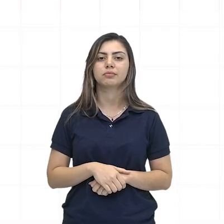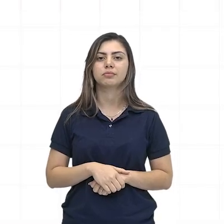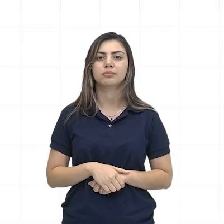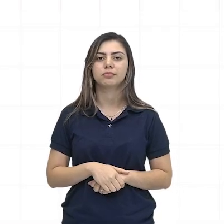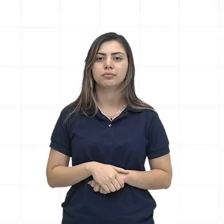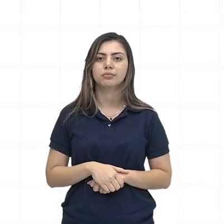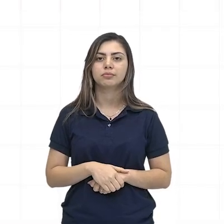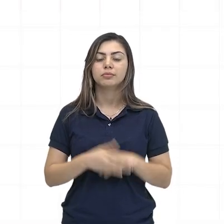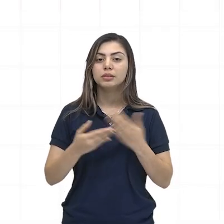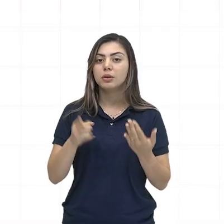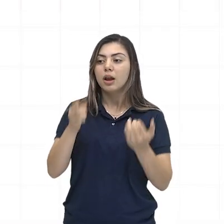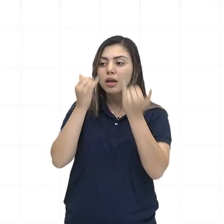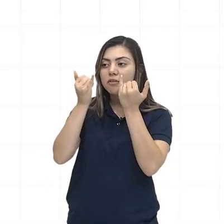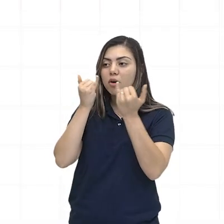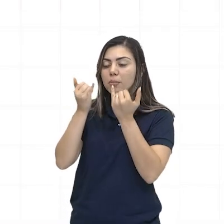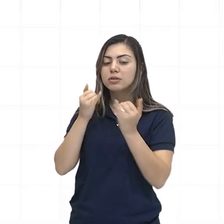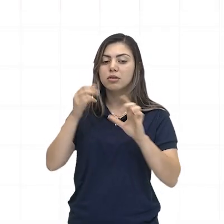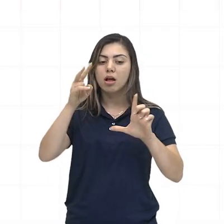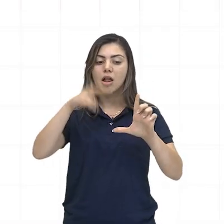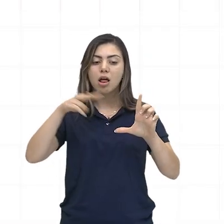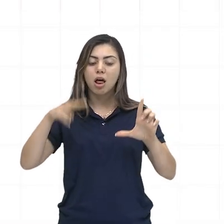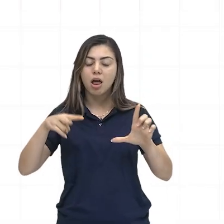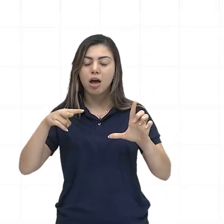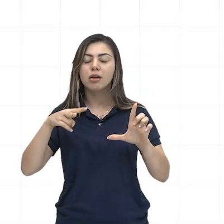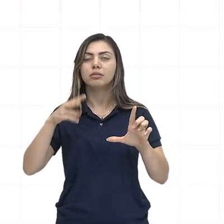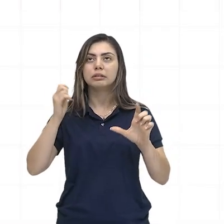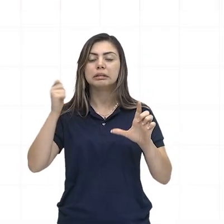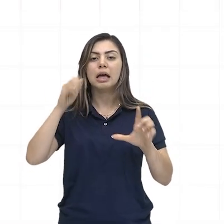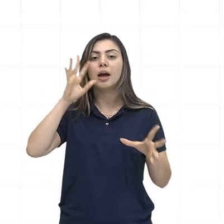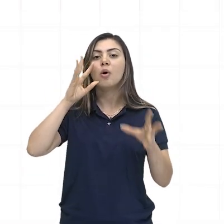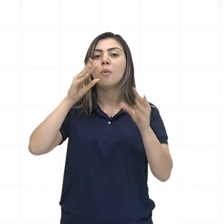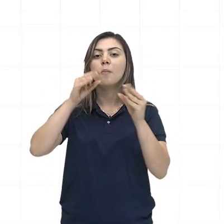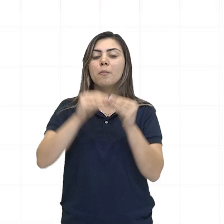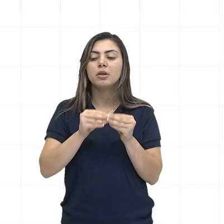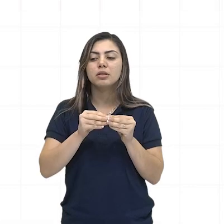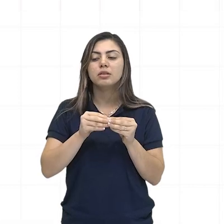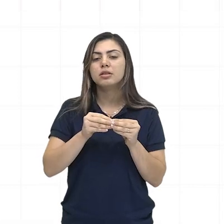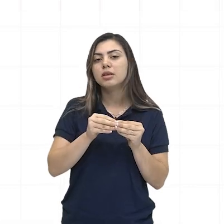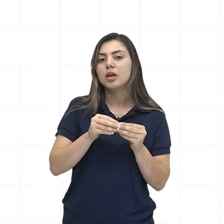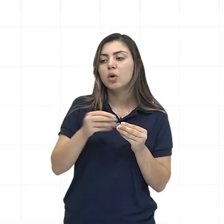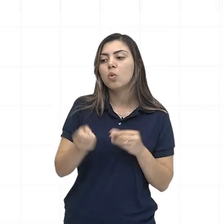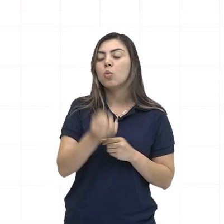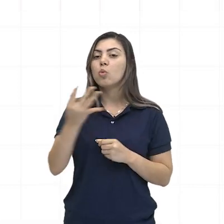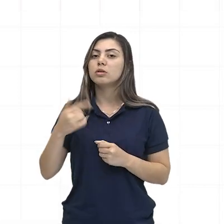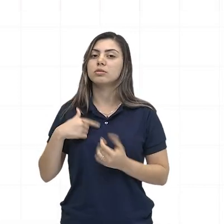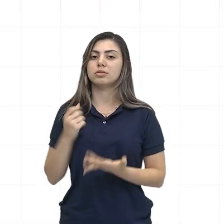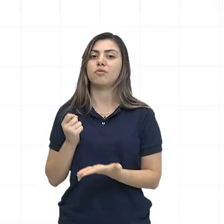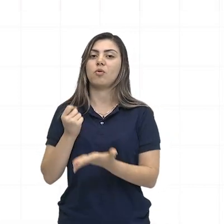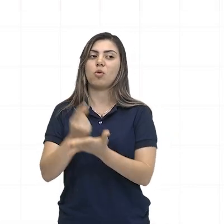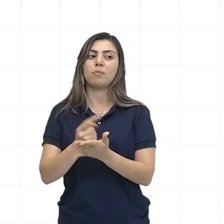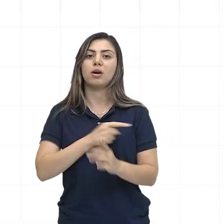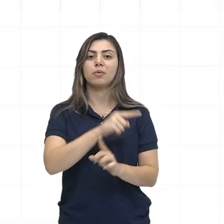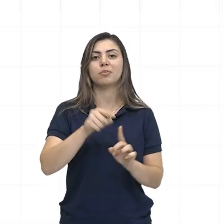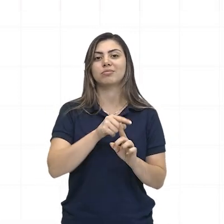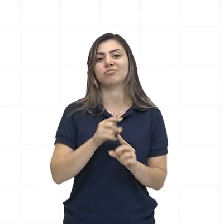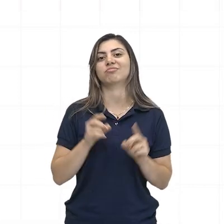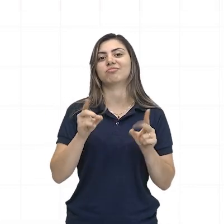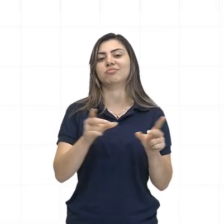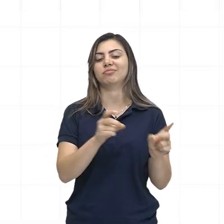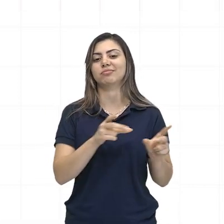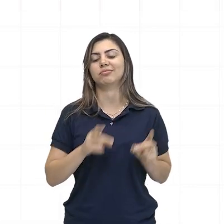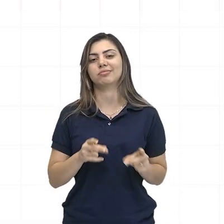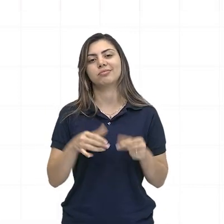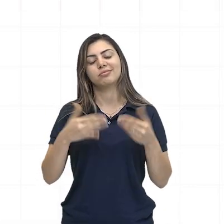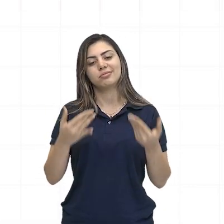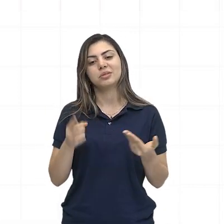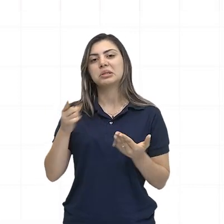possa ter, né, um fator determinante para a minha tomada de decisão. Então, é por isso que são